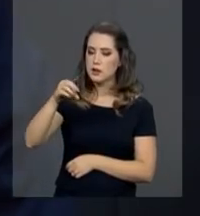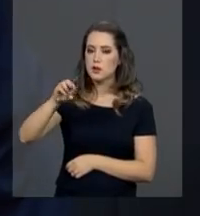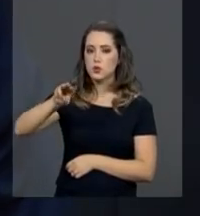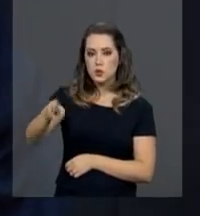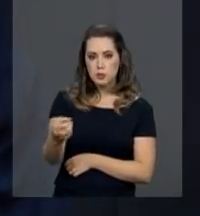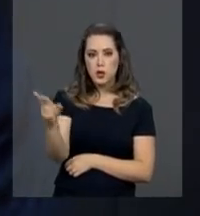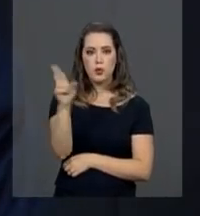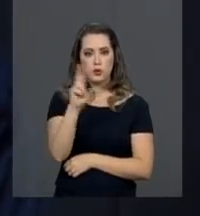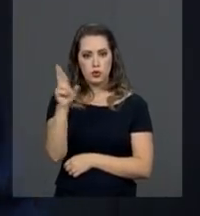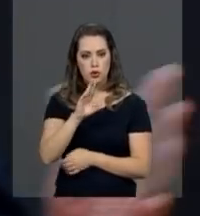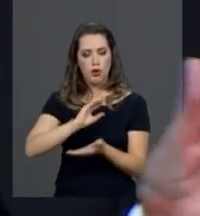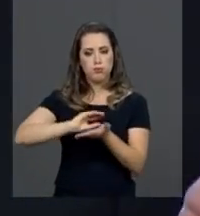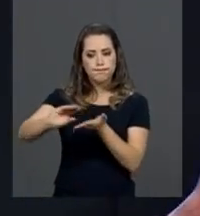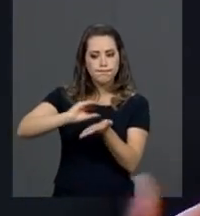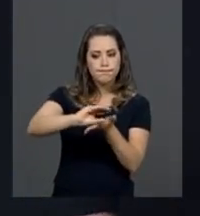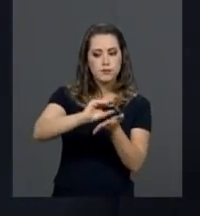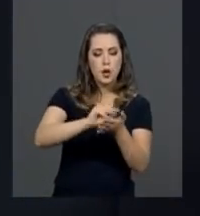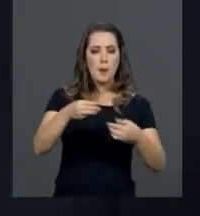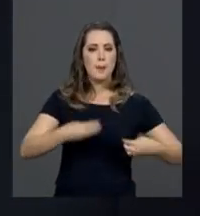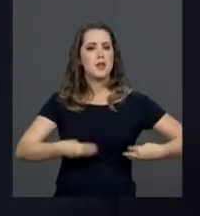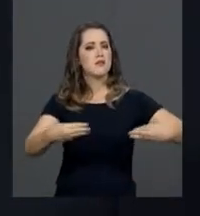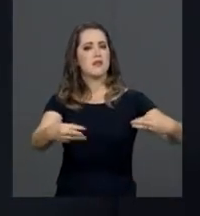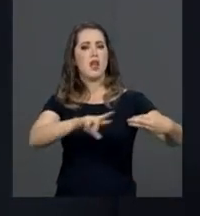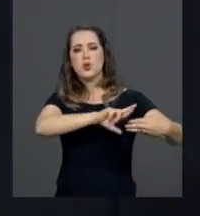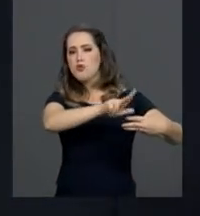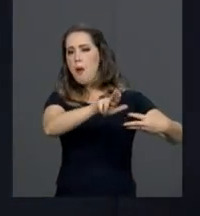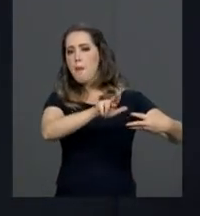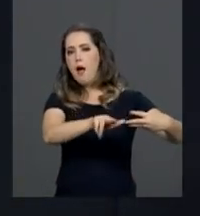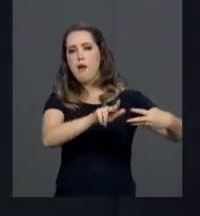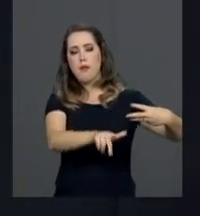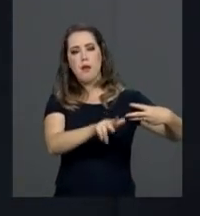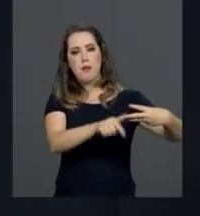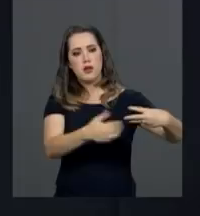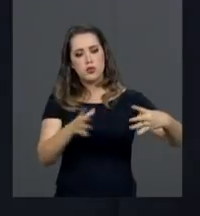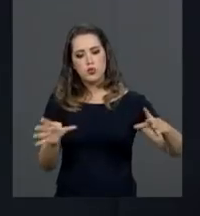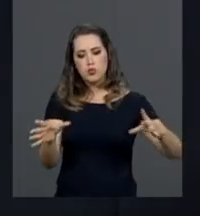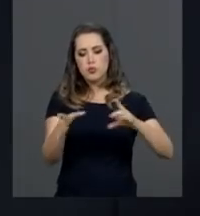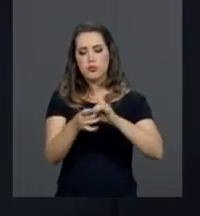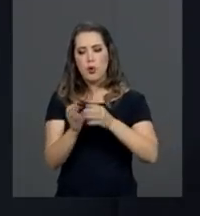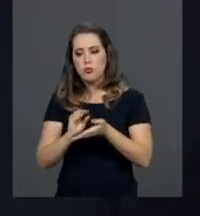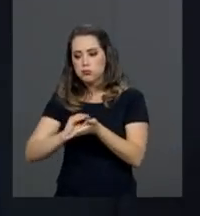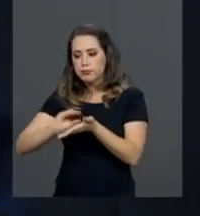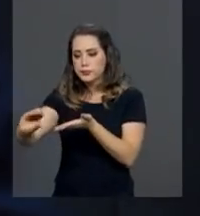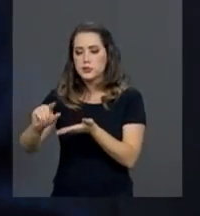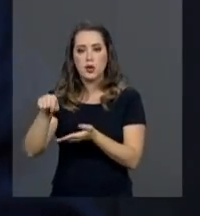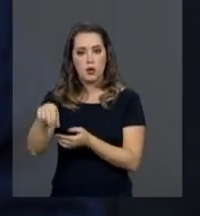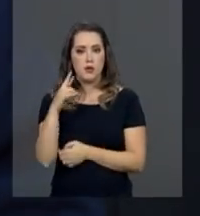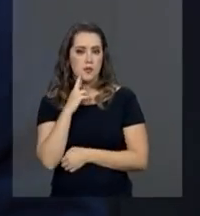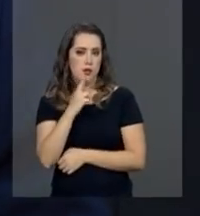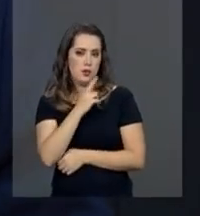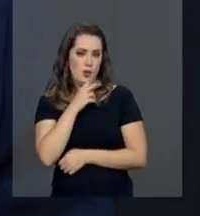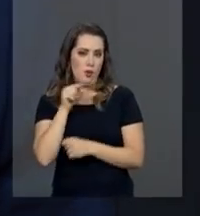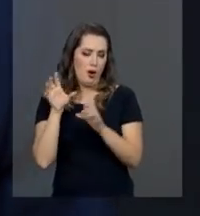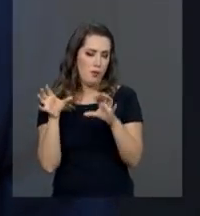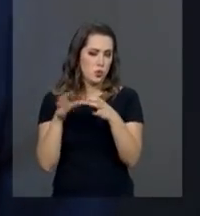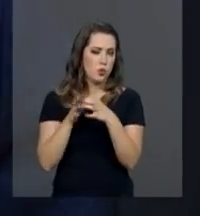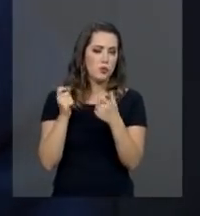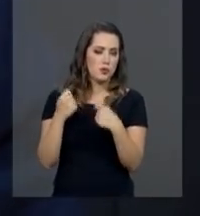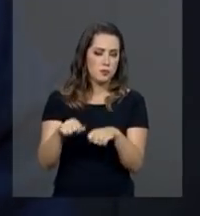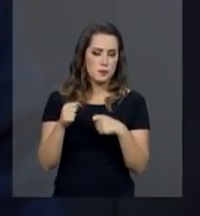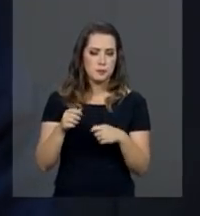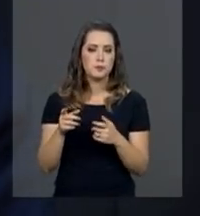do Desenvolvimento Social, do Ministério da Educação e Saúde, da própria Polícia Federal, da Defesa, enfim, de vários setores